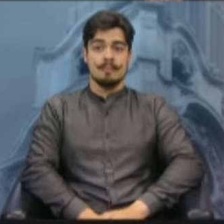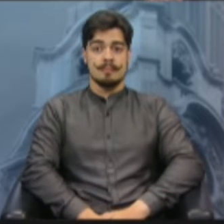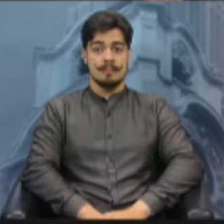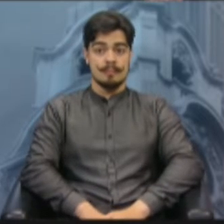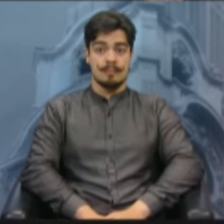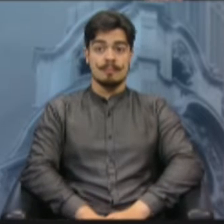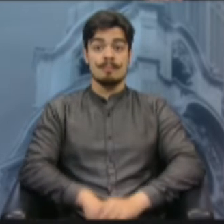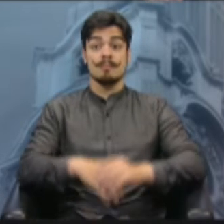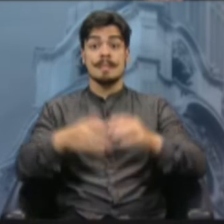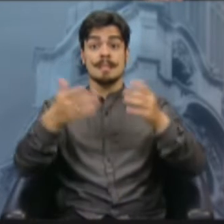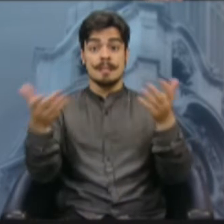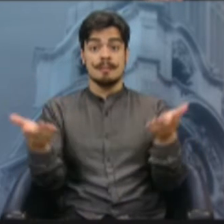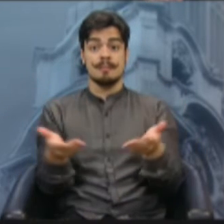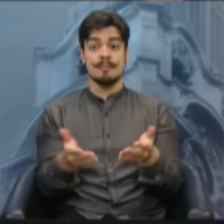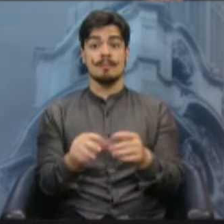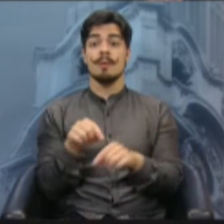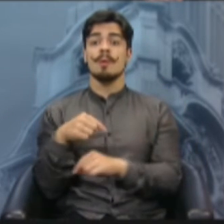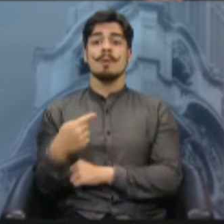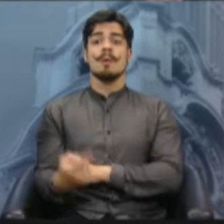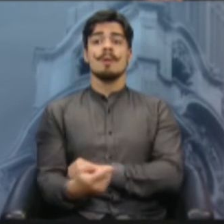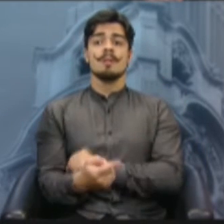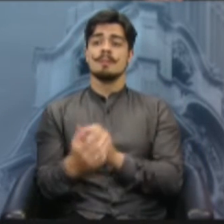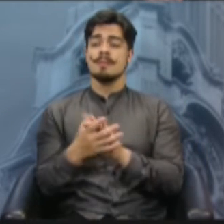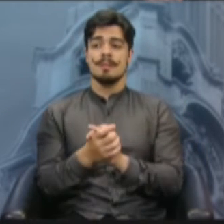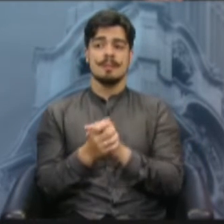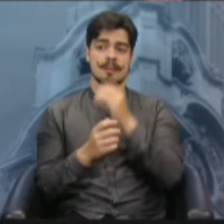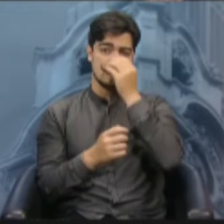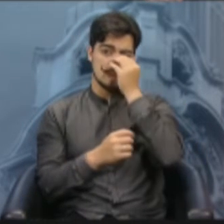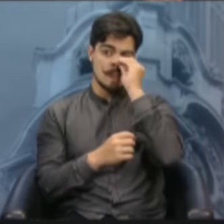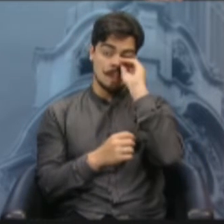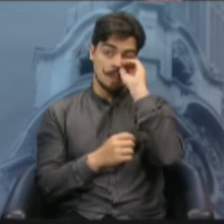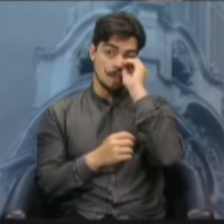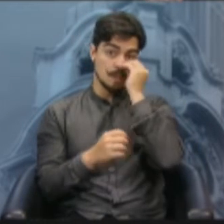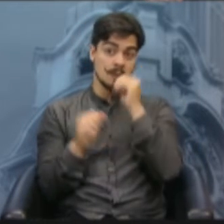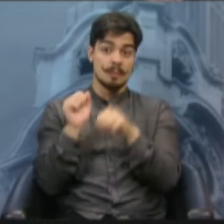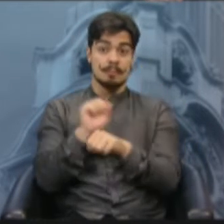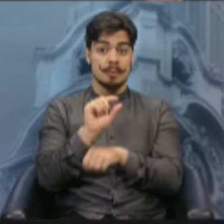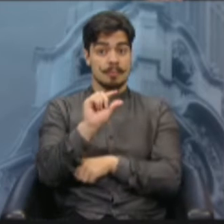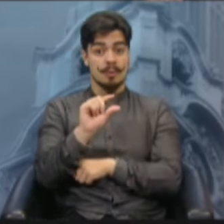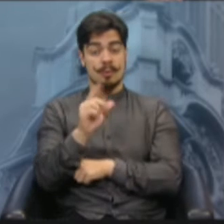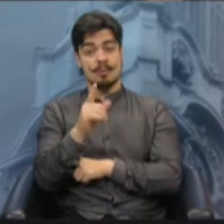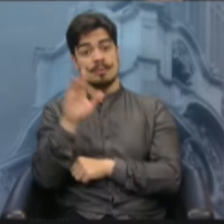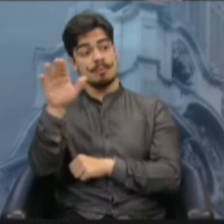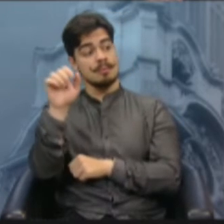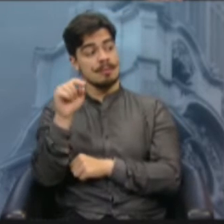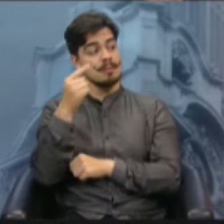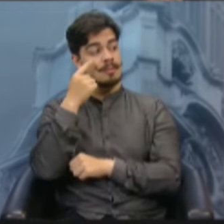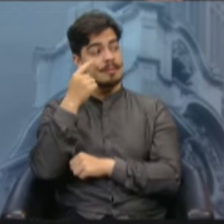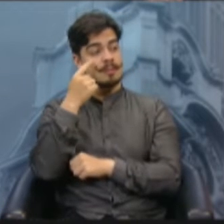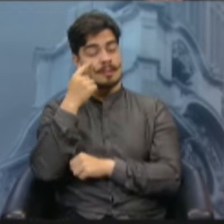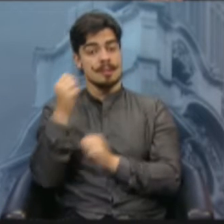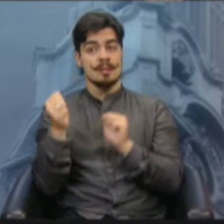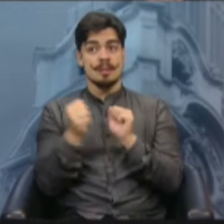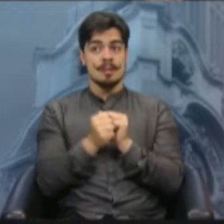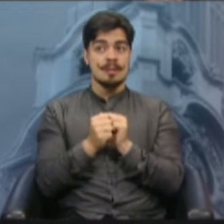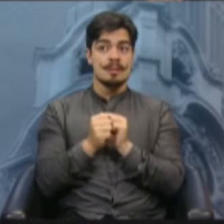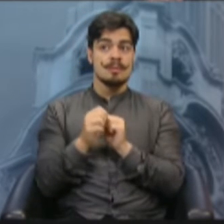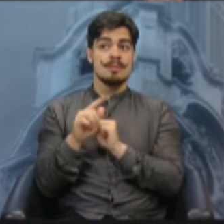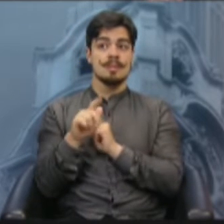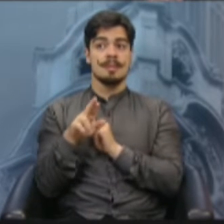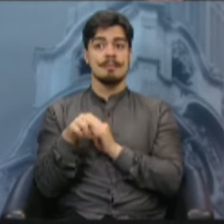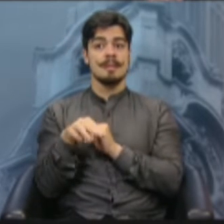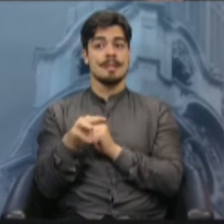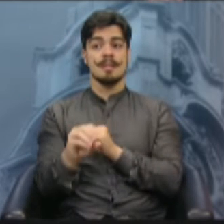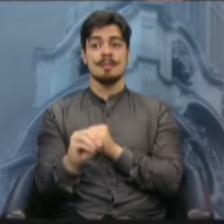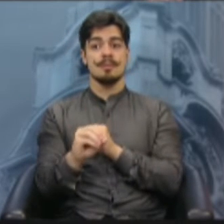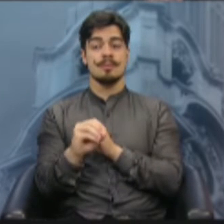Então, diretor, qual o procedimento, diretor? A gente aguarda mais um pouco, passamos ao secretário Germano, se quiser dar Não uma havendo, resposta para o